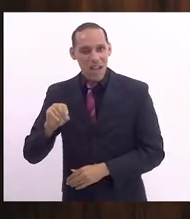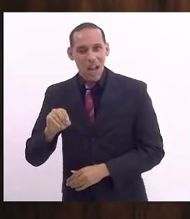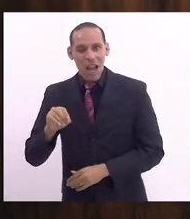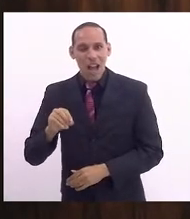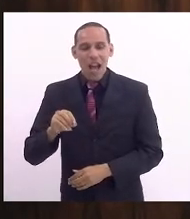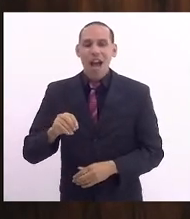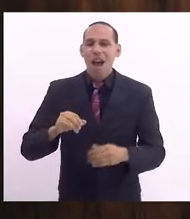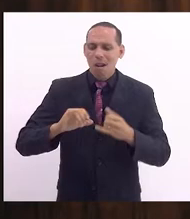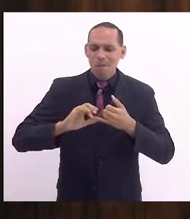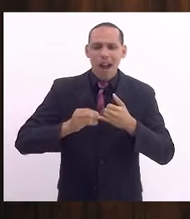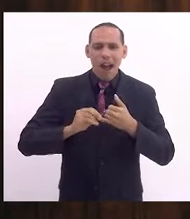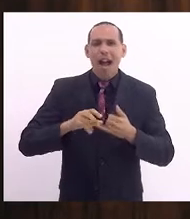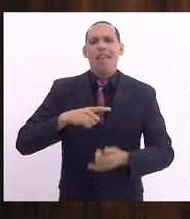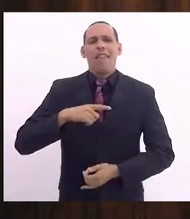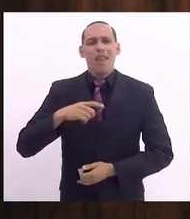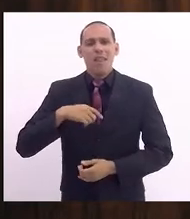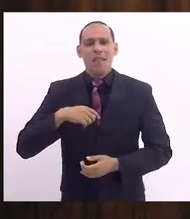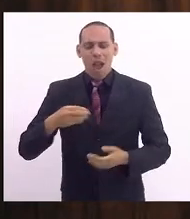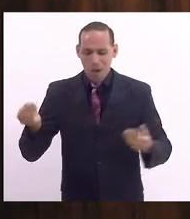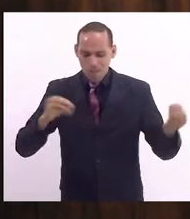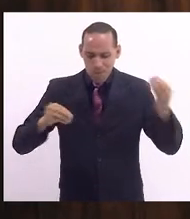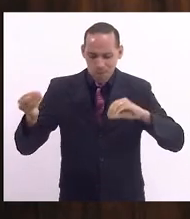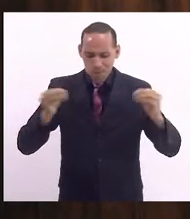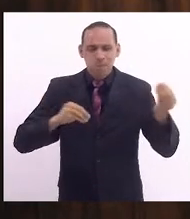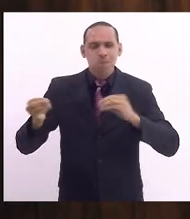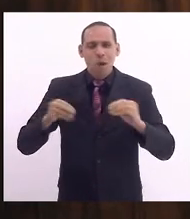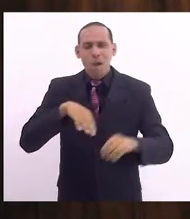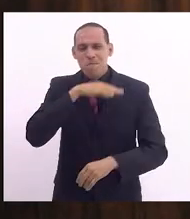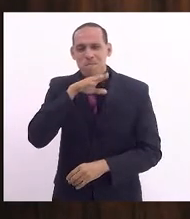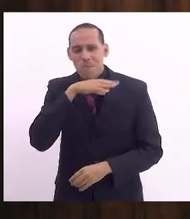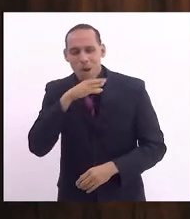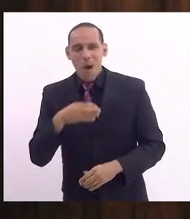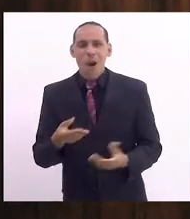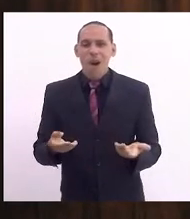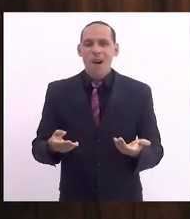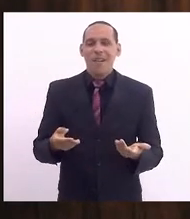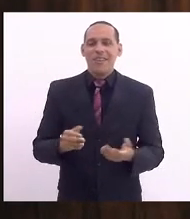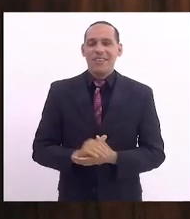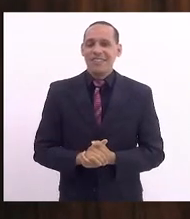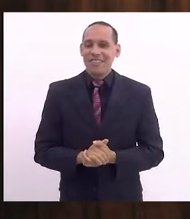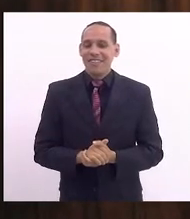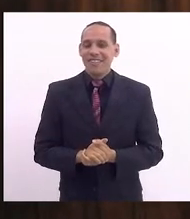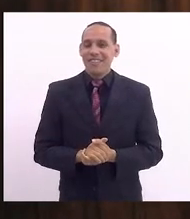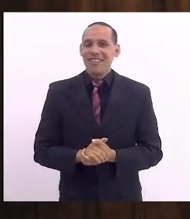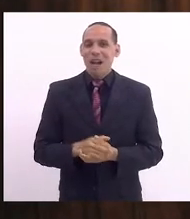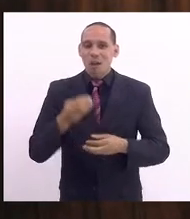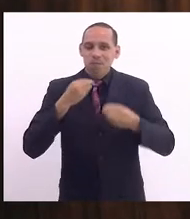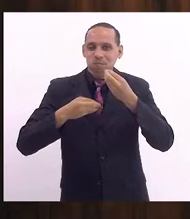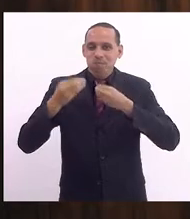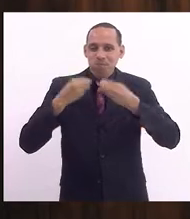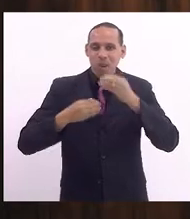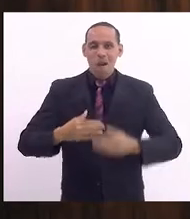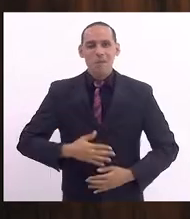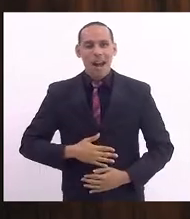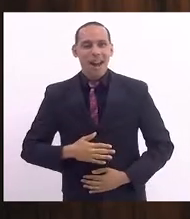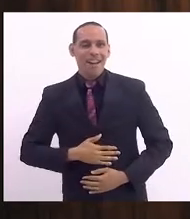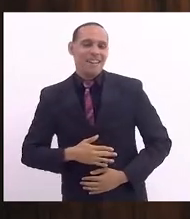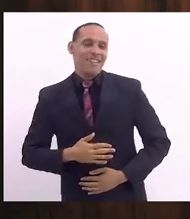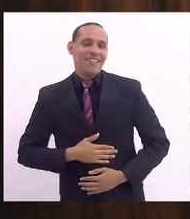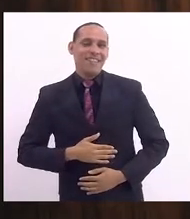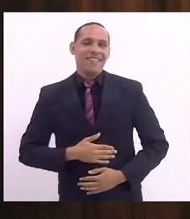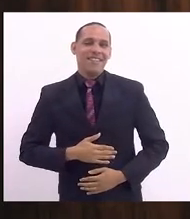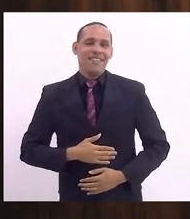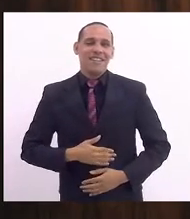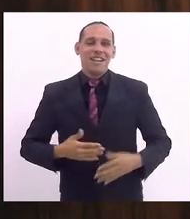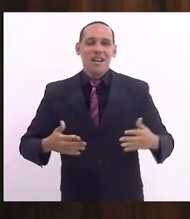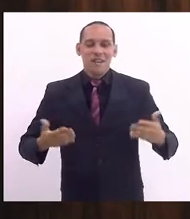um bom feijão preto com bastante pedacinho de porco lá dentro e alimentar nosso estômago e nutrir a nossa